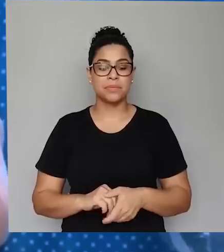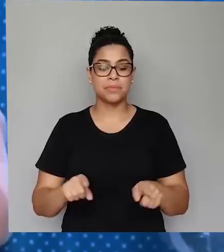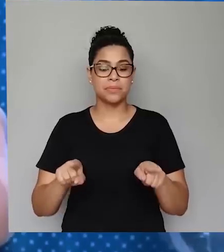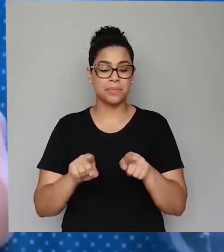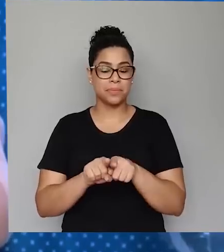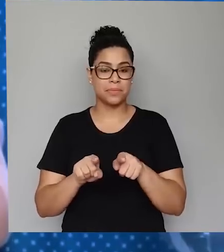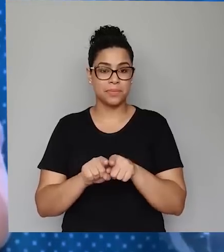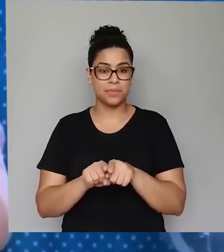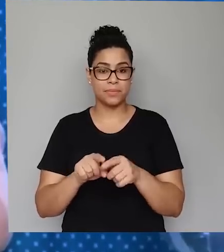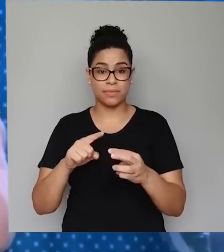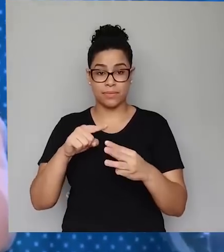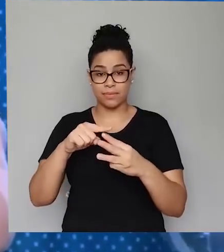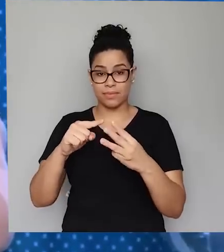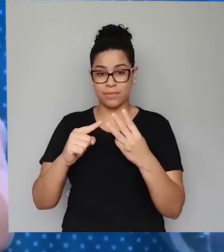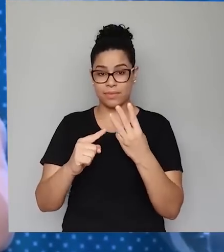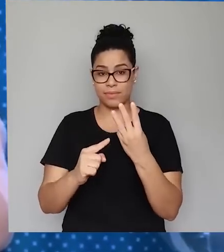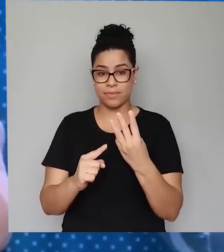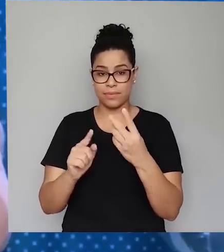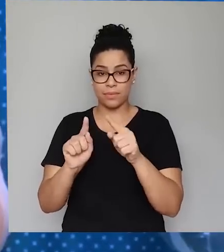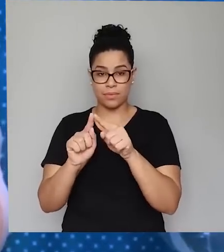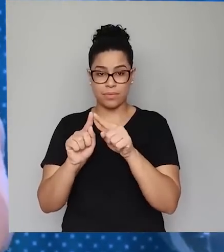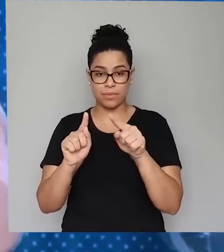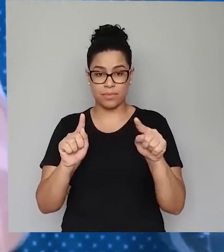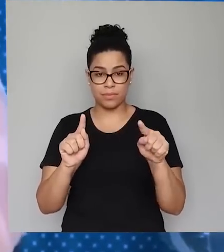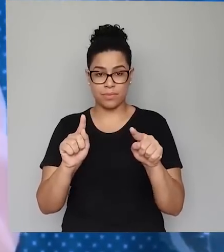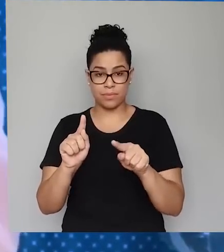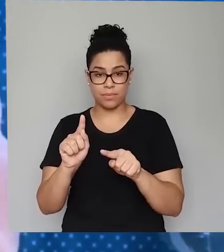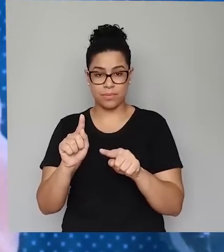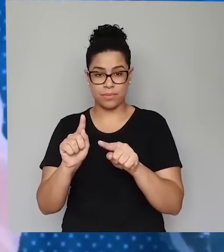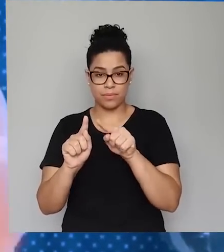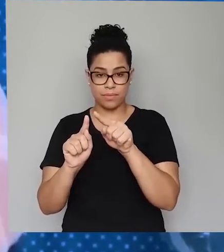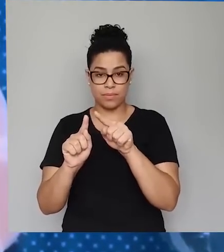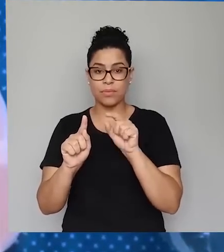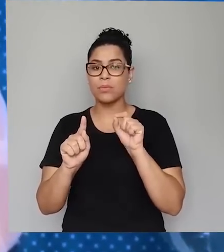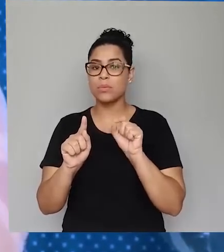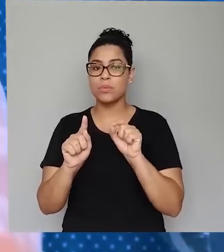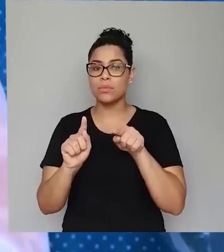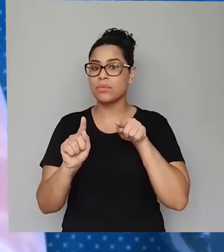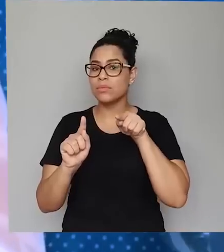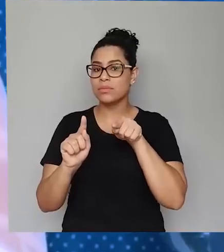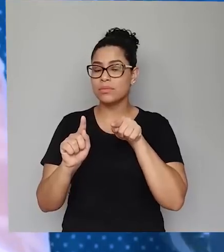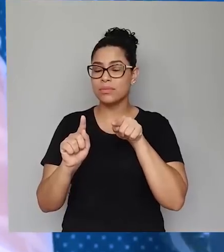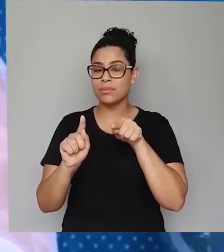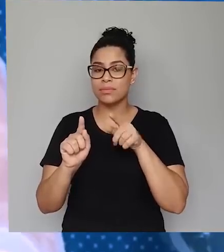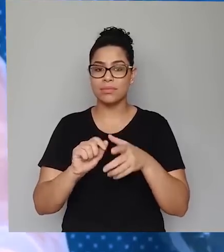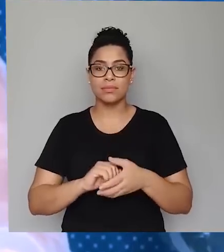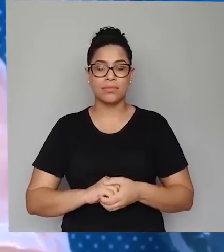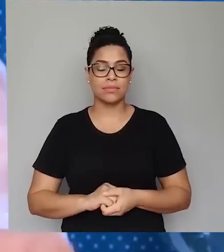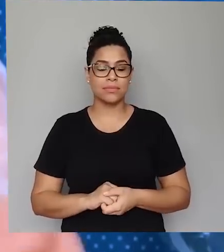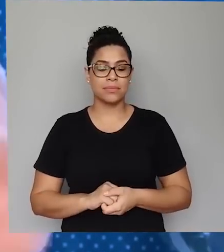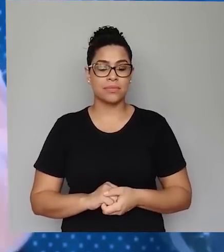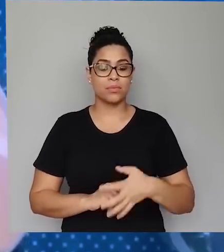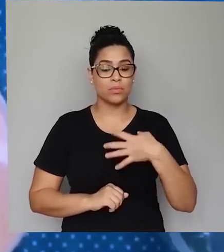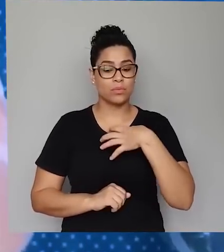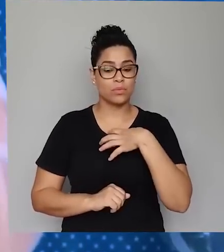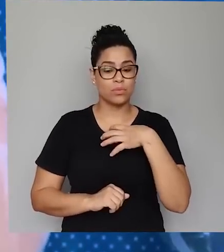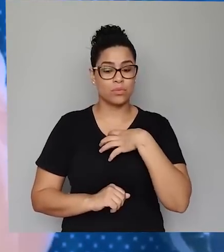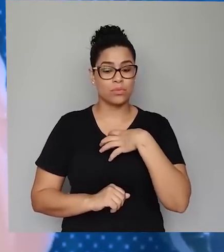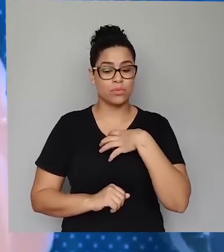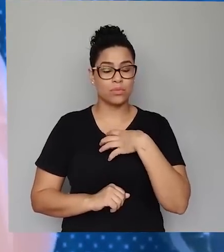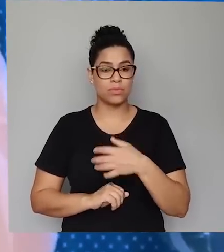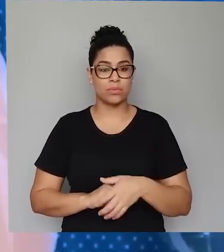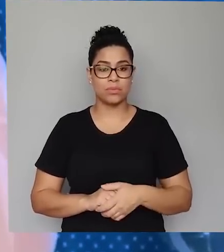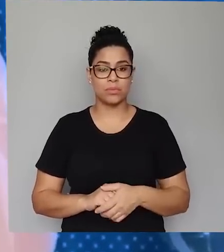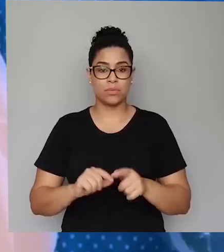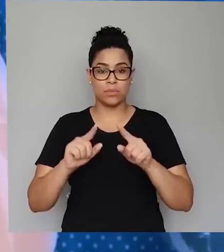também 3 aletas. Essas aletas funcionam da seguinte forma: nós vamos